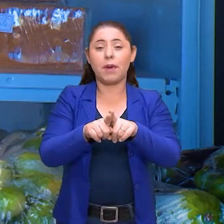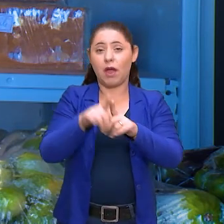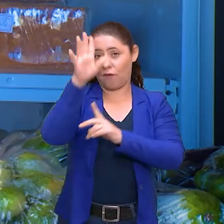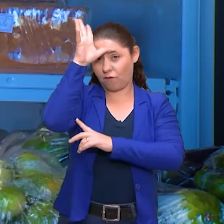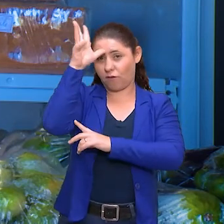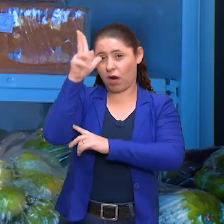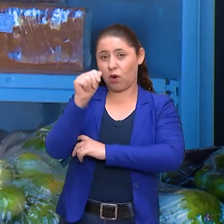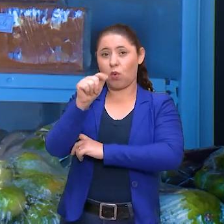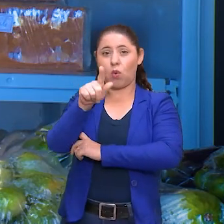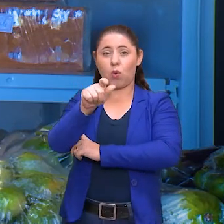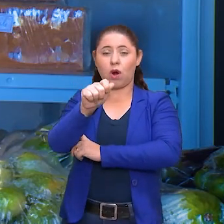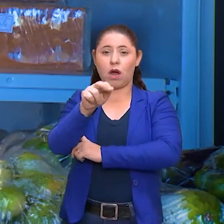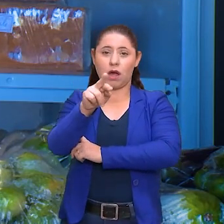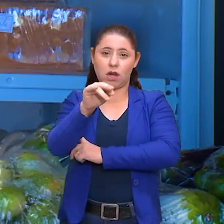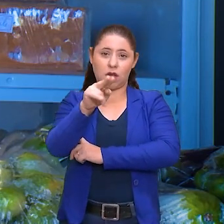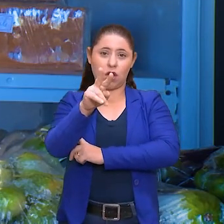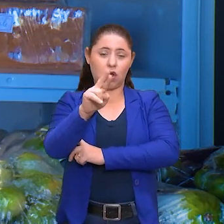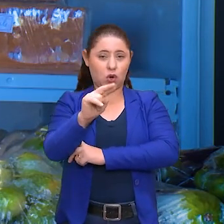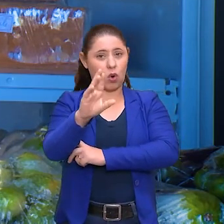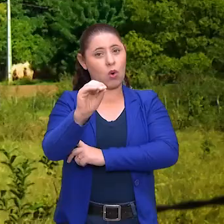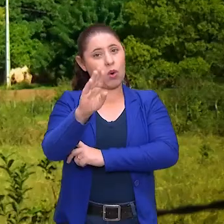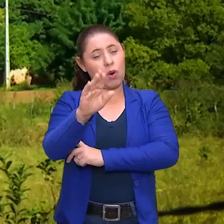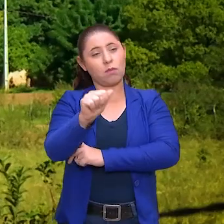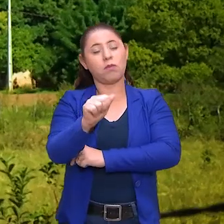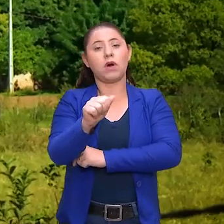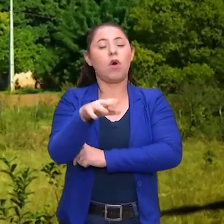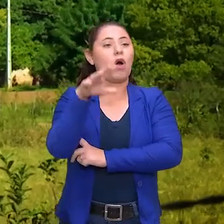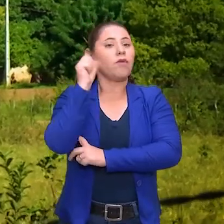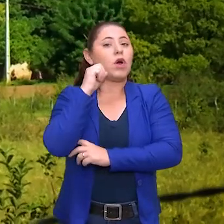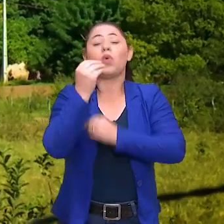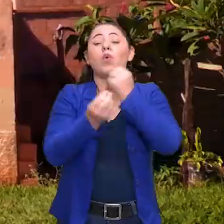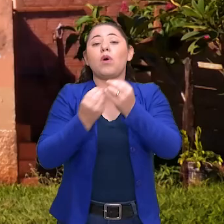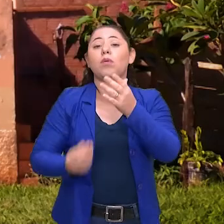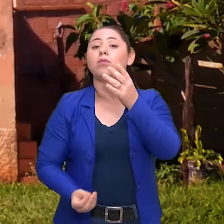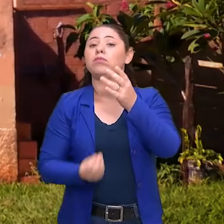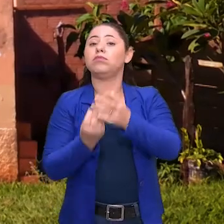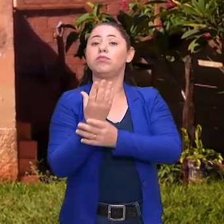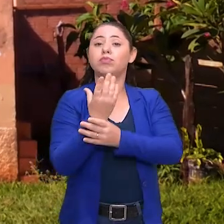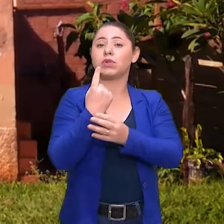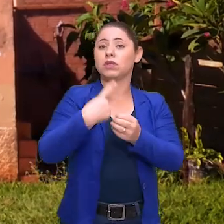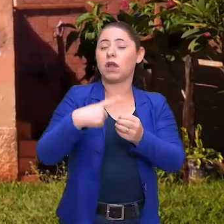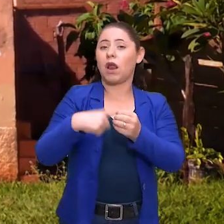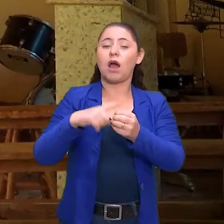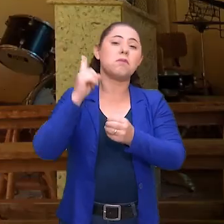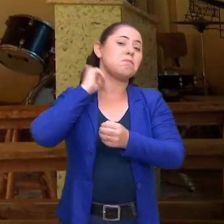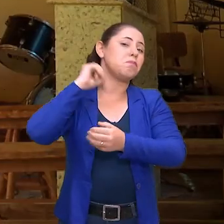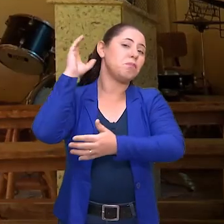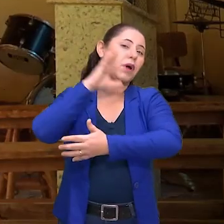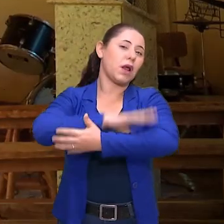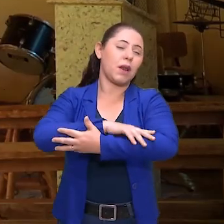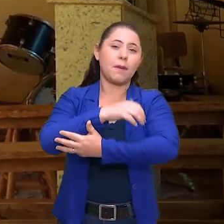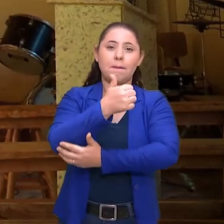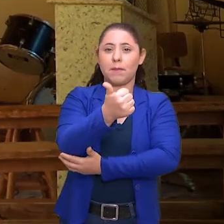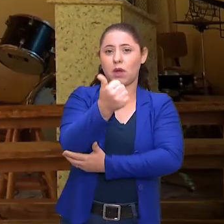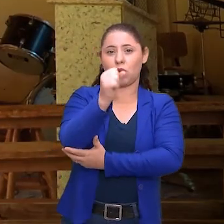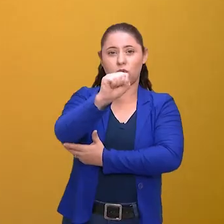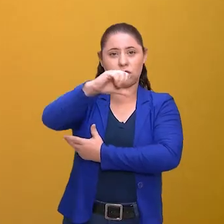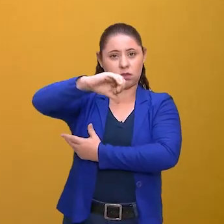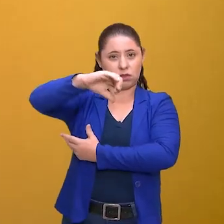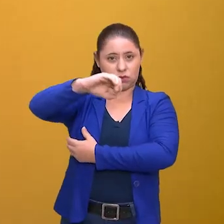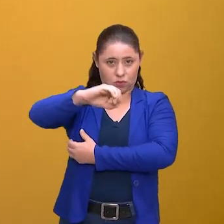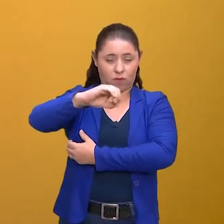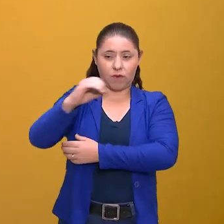aquele frango com gariroba, delicioso. Você pode ouvir como o fundador chegou aqui, que chegou de Minas Gerais